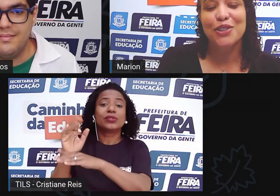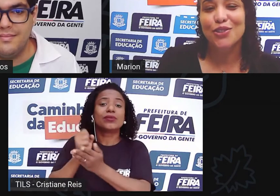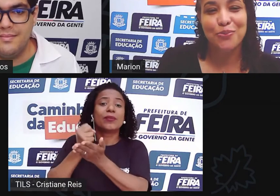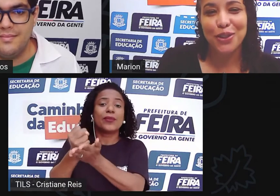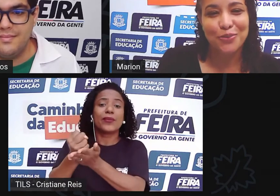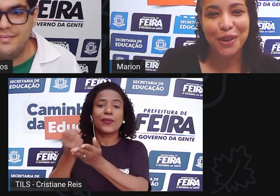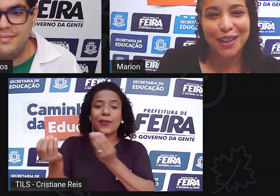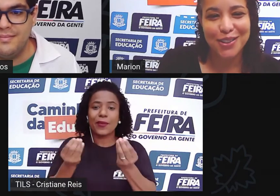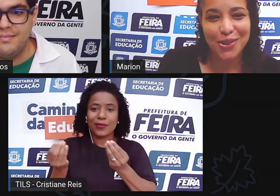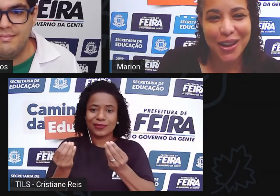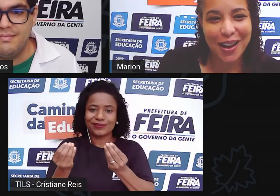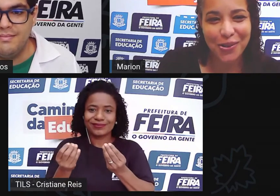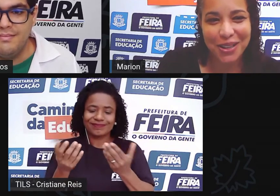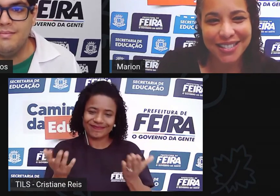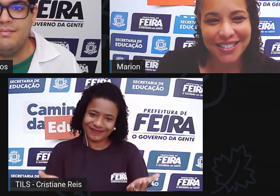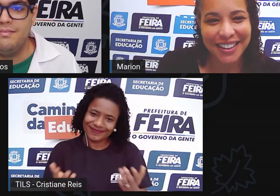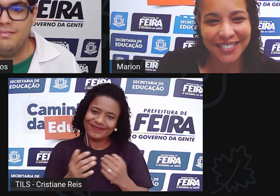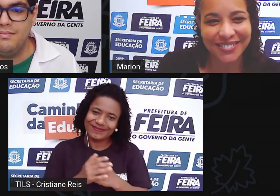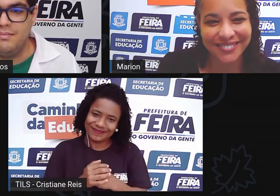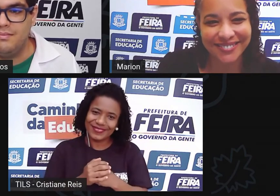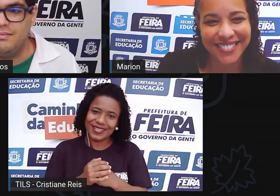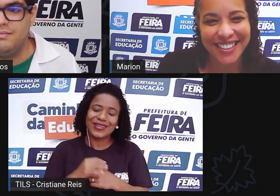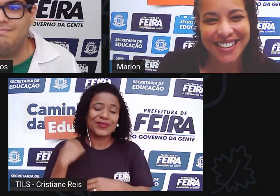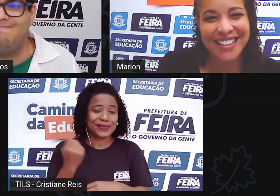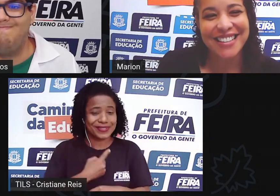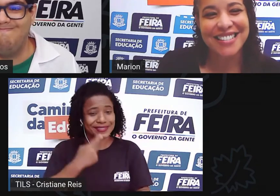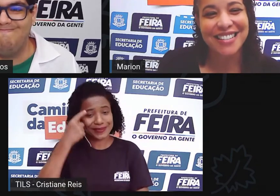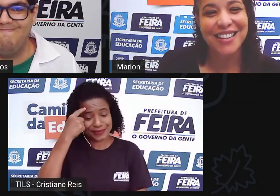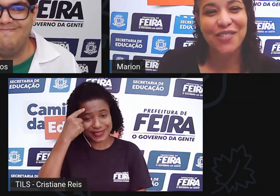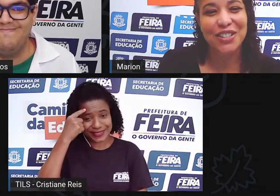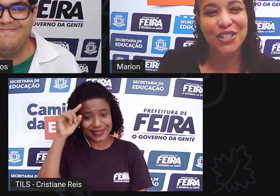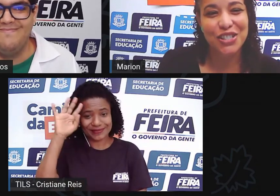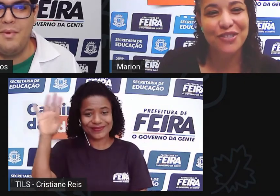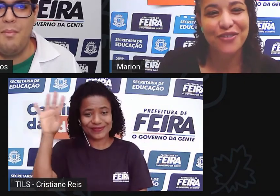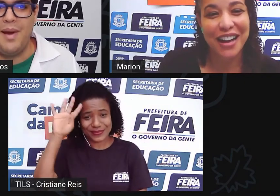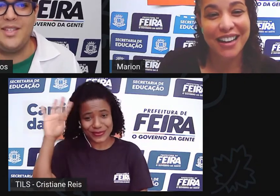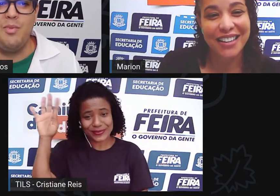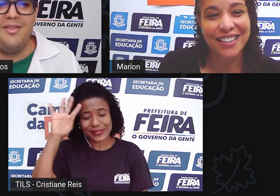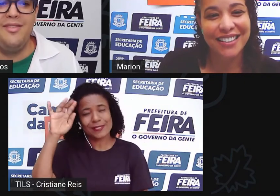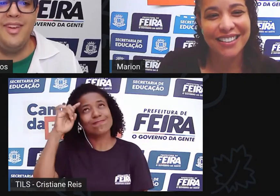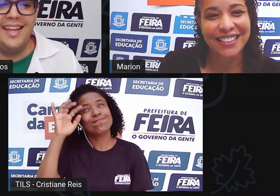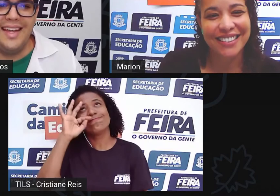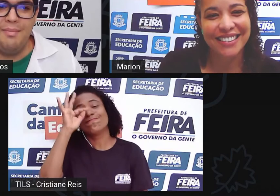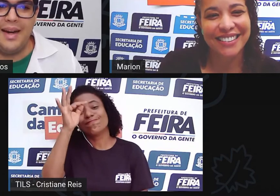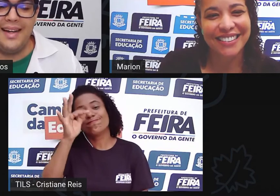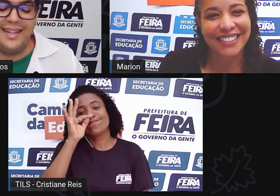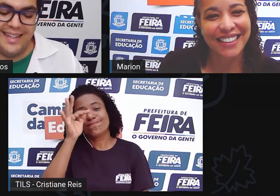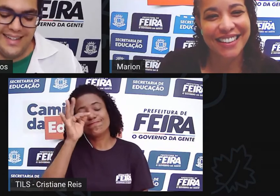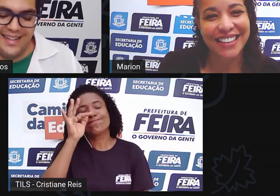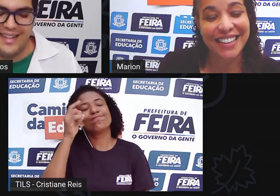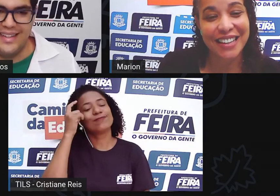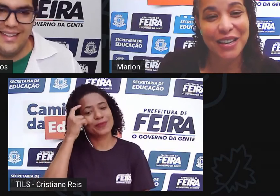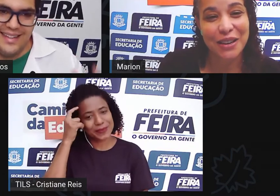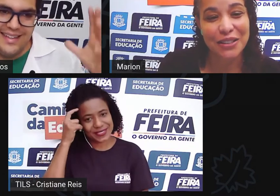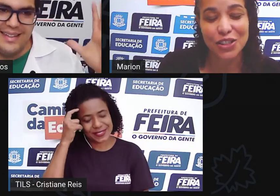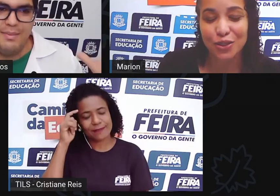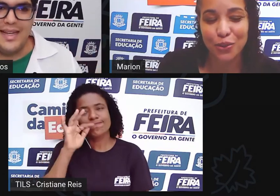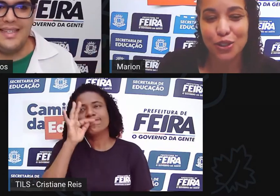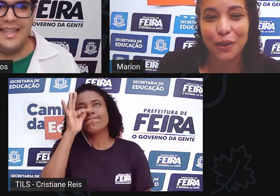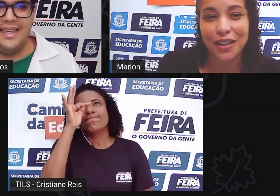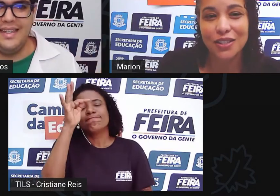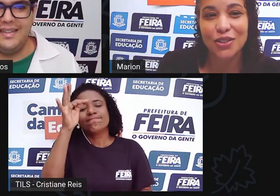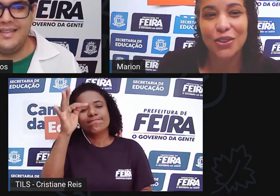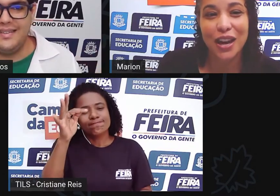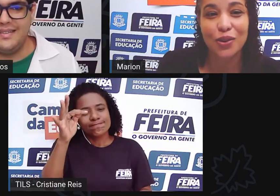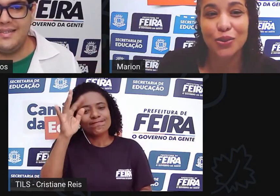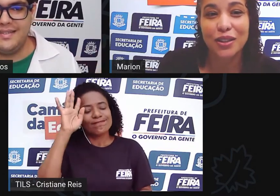Felipe, a gente não pode parar de sonhar com isso, não. Senão a gente vai... Para sobreviver, né? A gente não pode